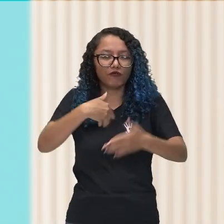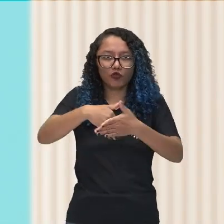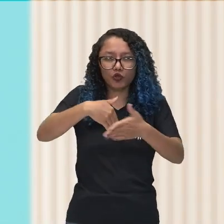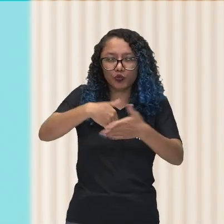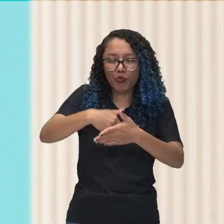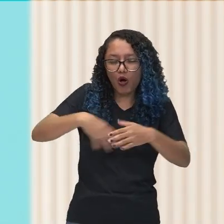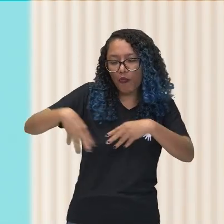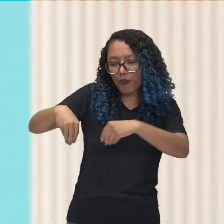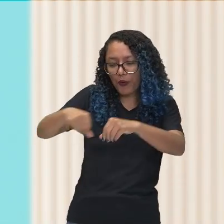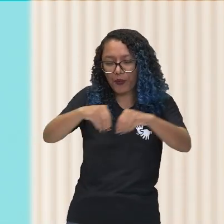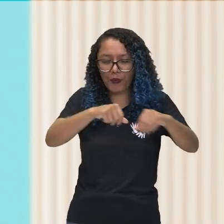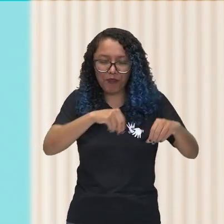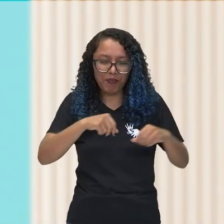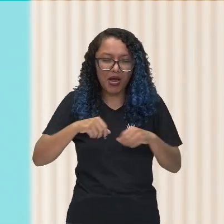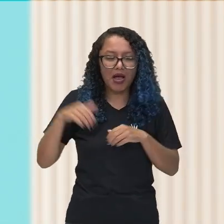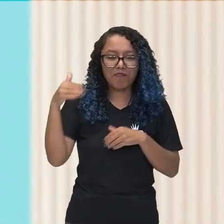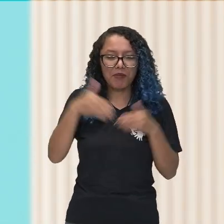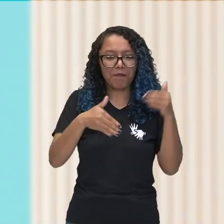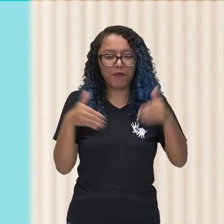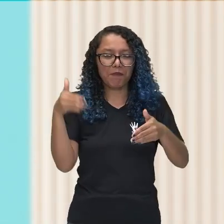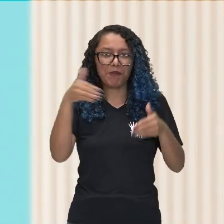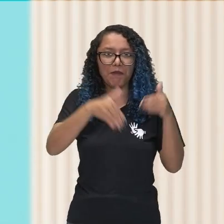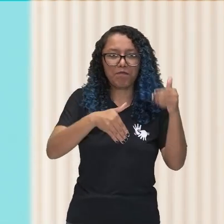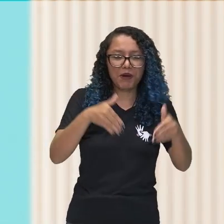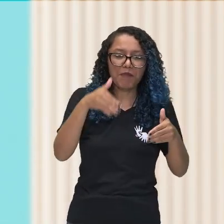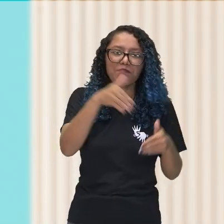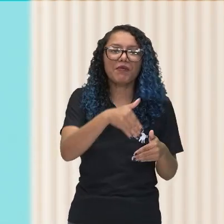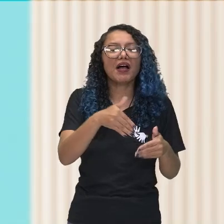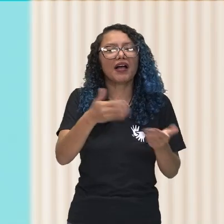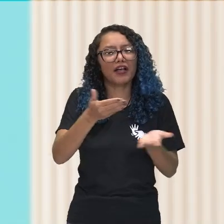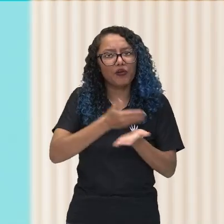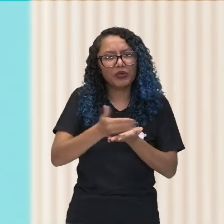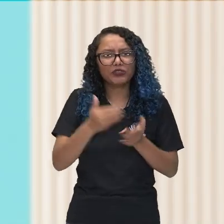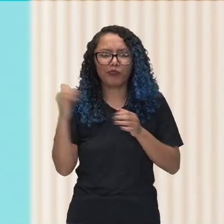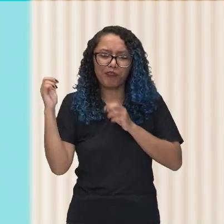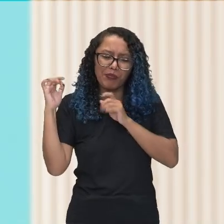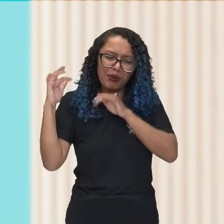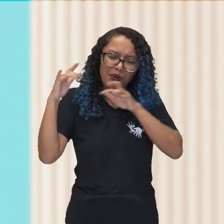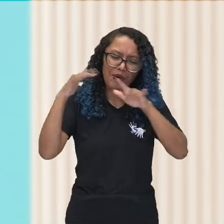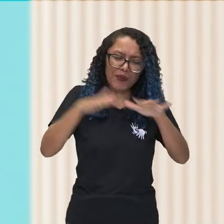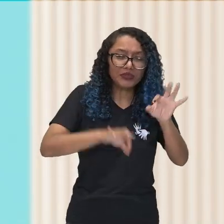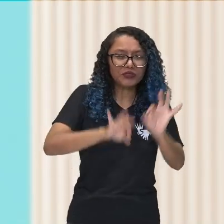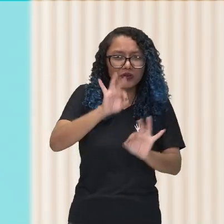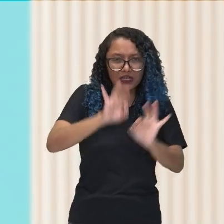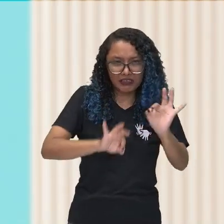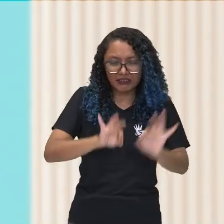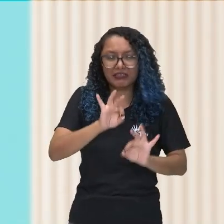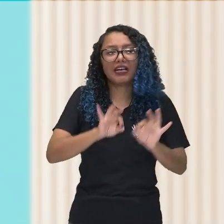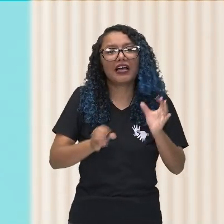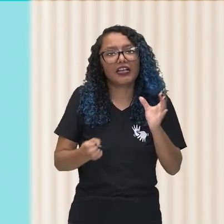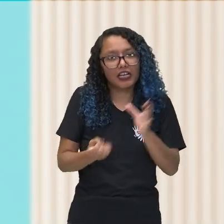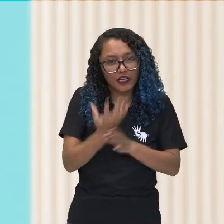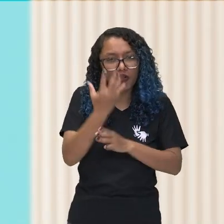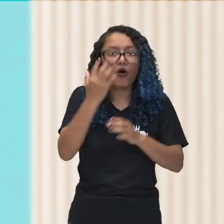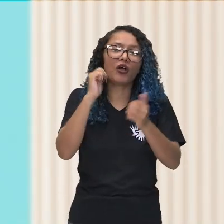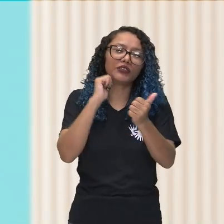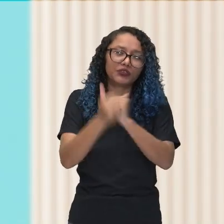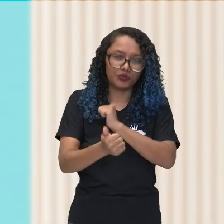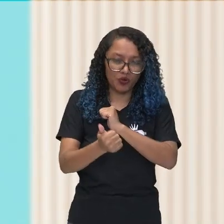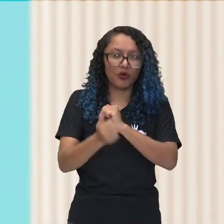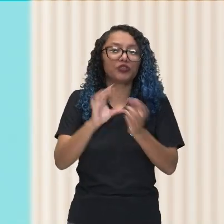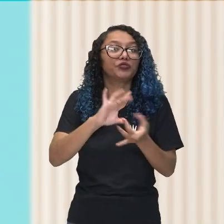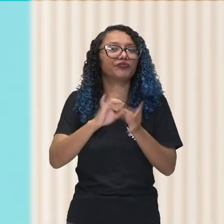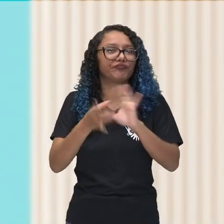pessoal começava a jogar, e aí começou a juntar mais gente, se organizarem, até se tornar um esporte até mesmo